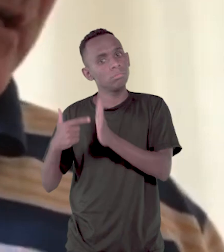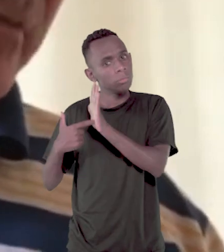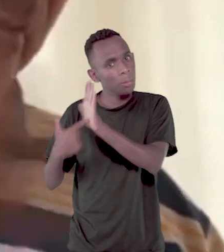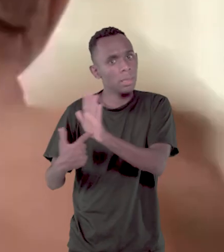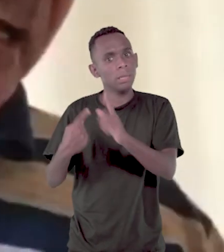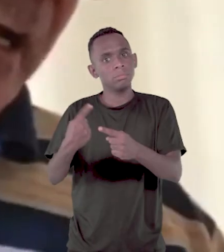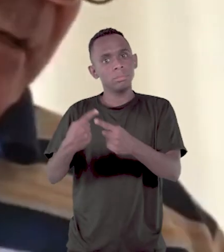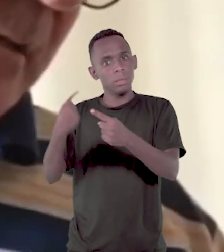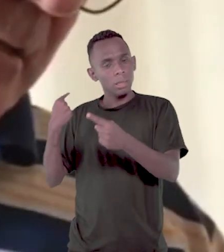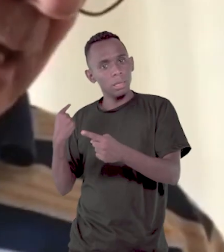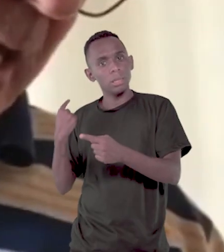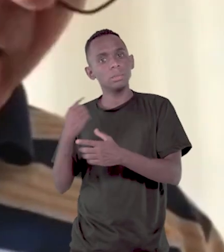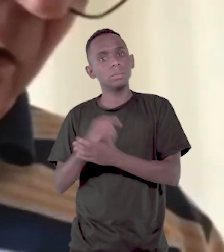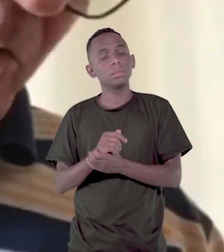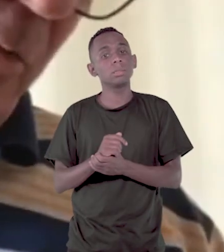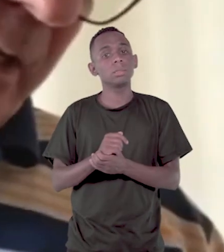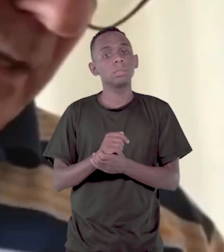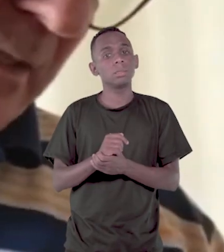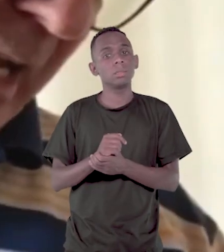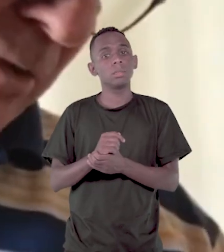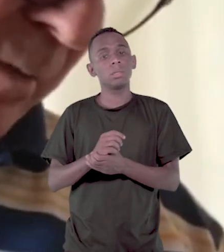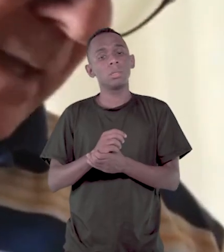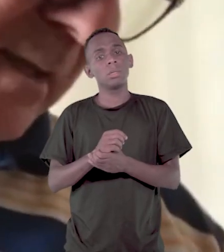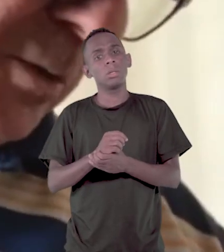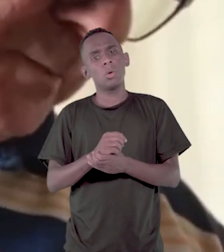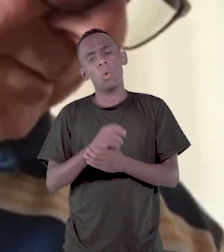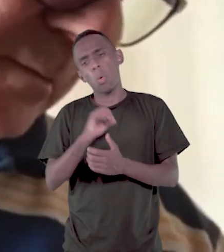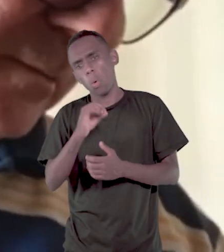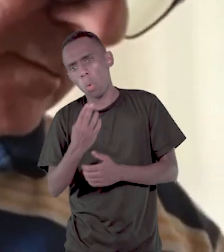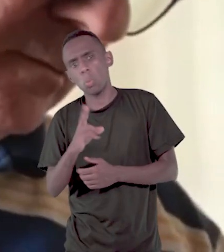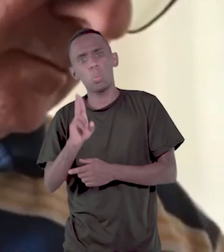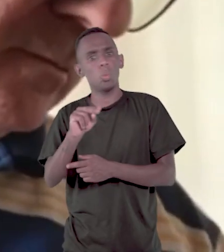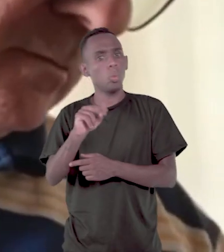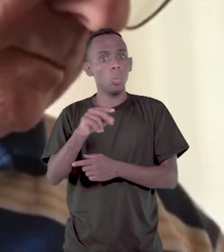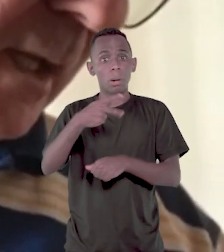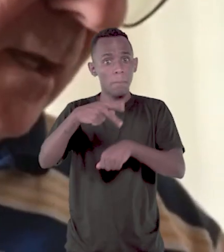tem crônicas publicadas que nunca tinha saído no Brasil,